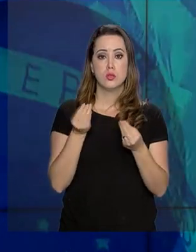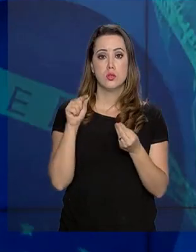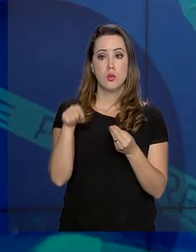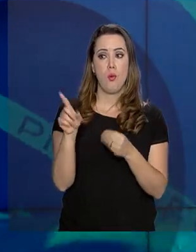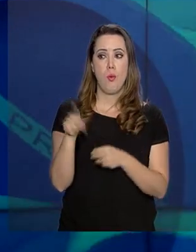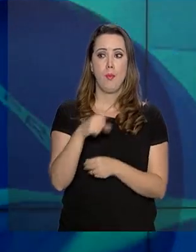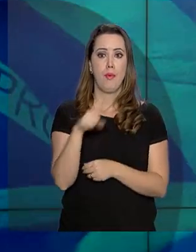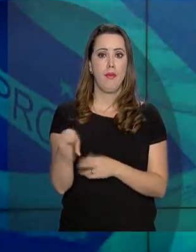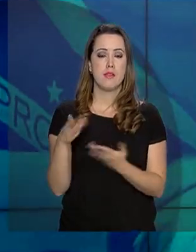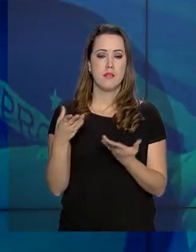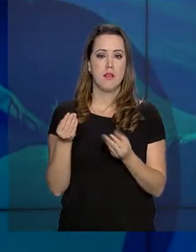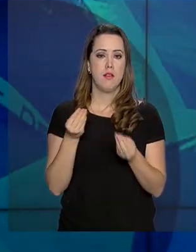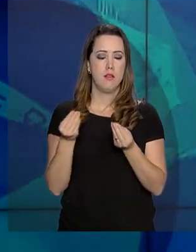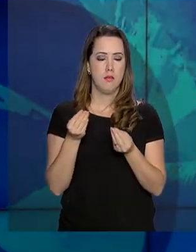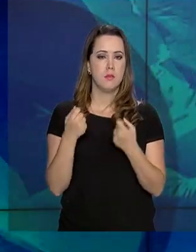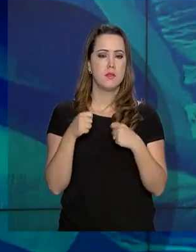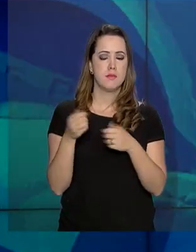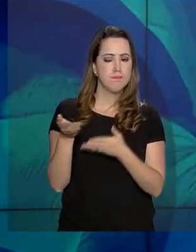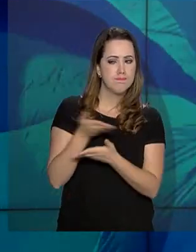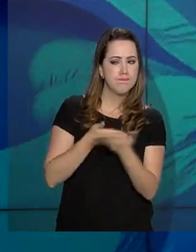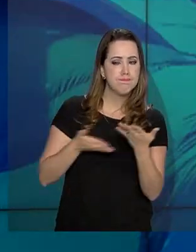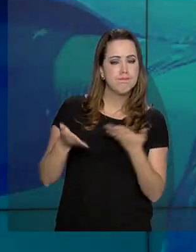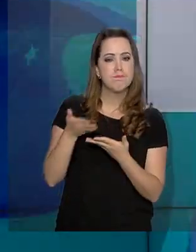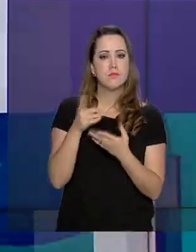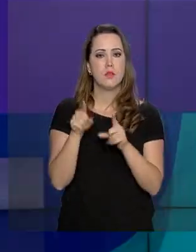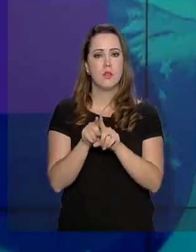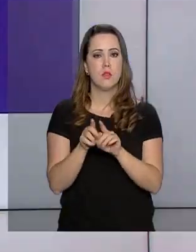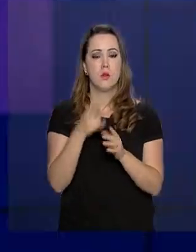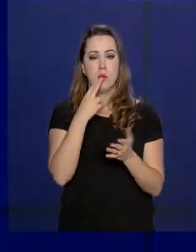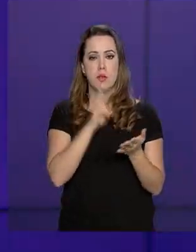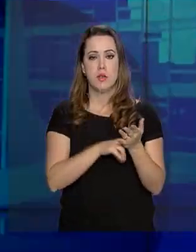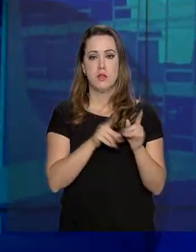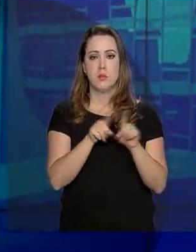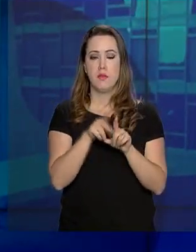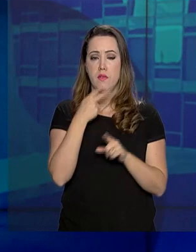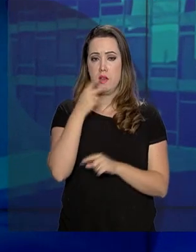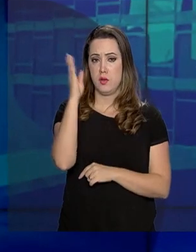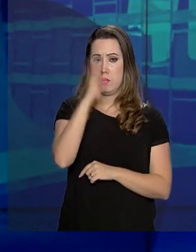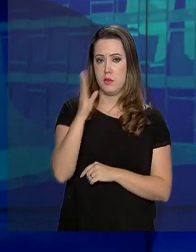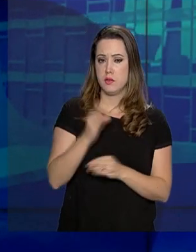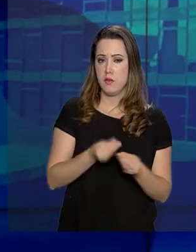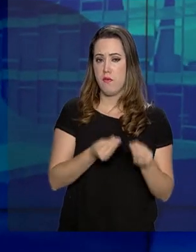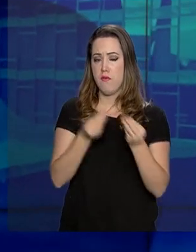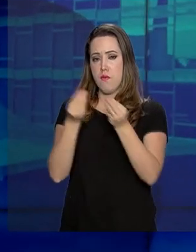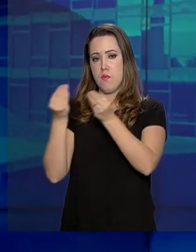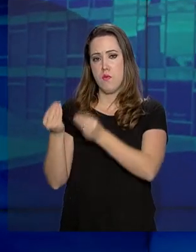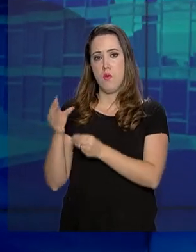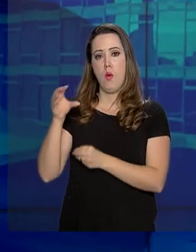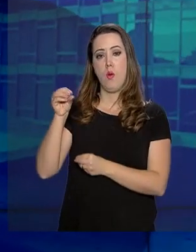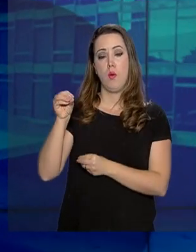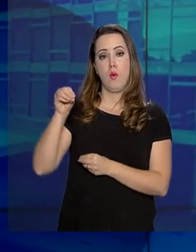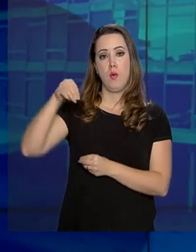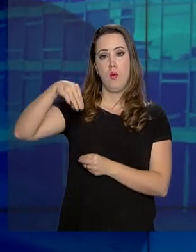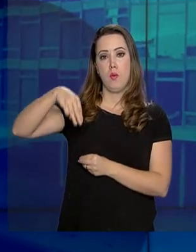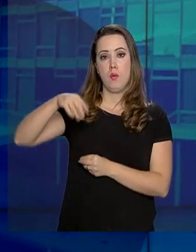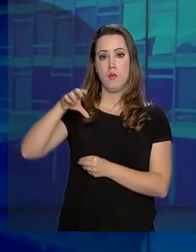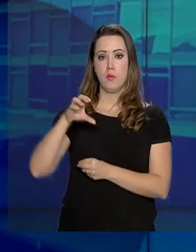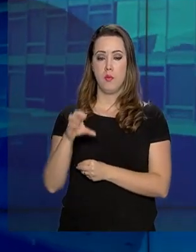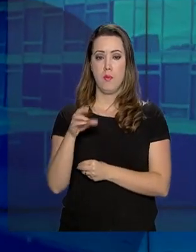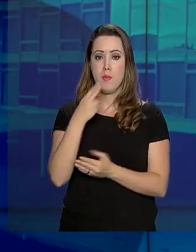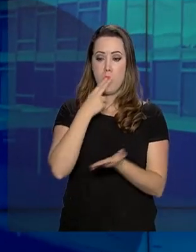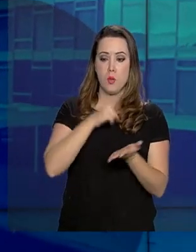essas restrições além disso a nota destaca que o Brasil enviou a Organização Mundial do Comércio uma